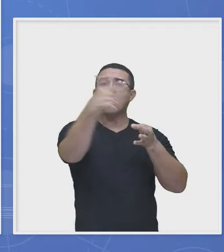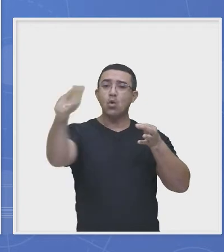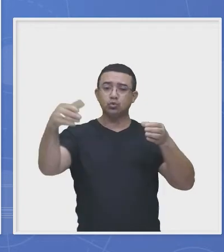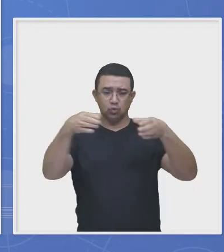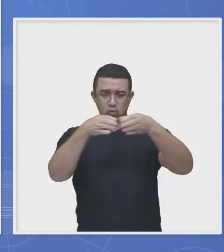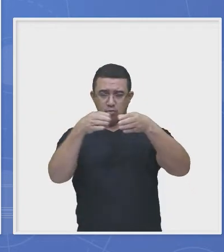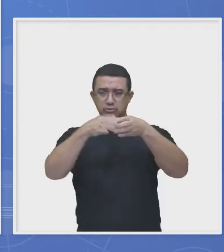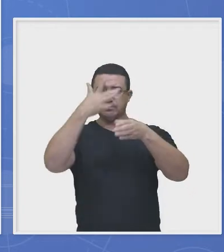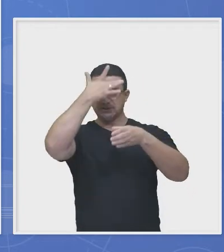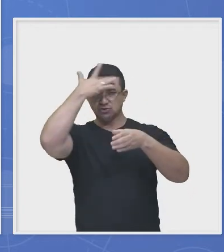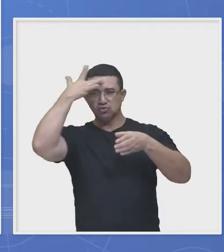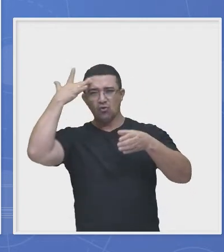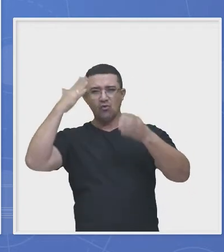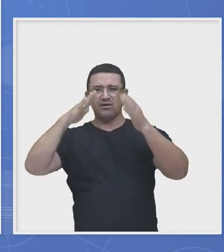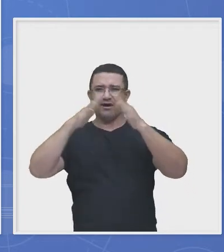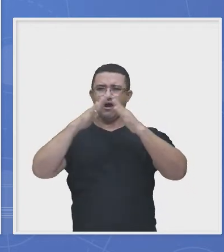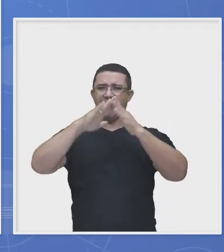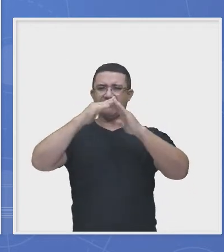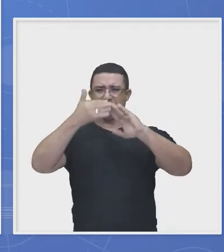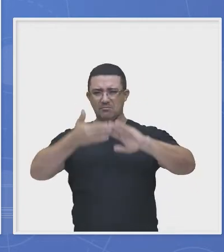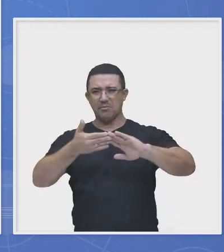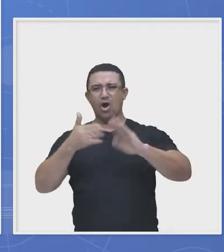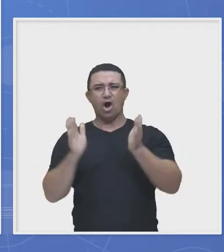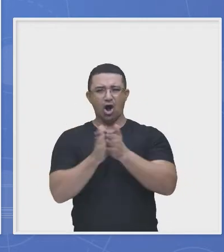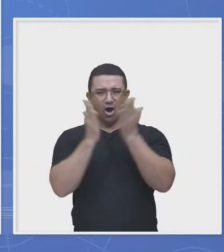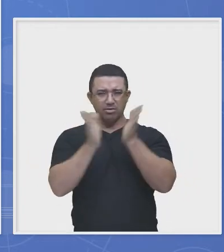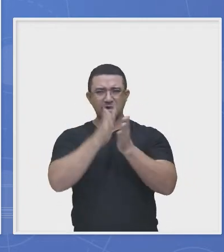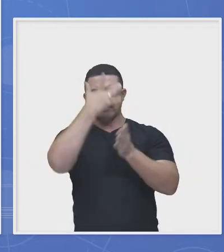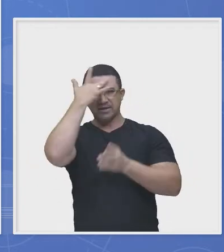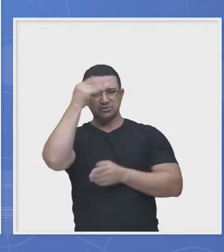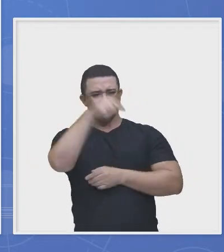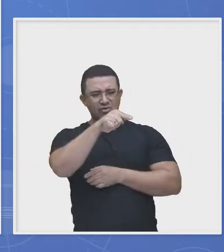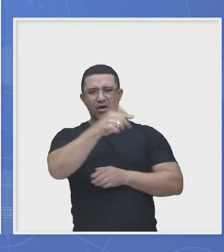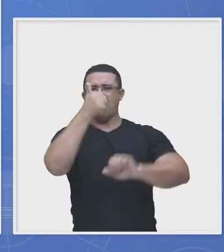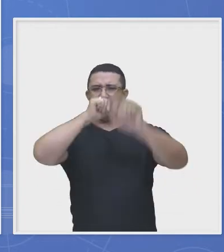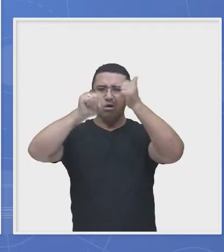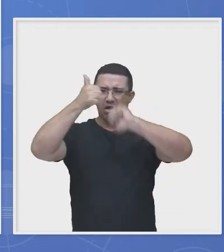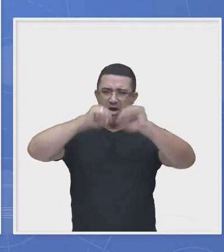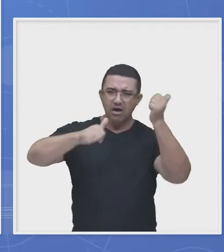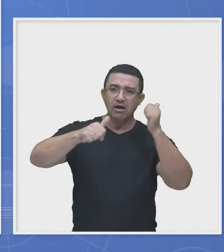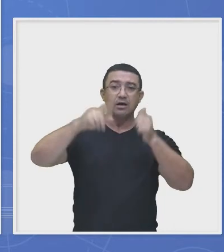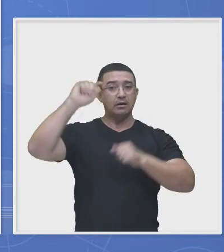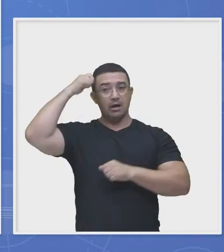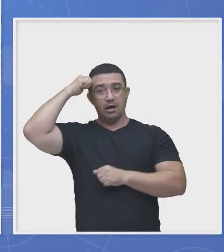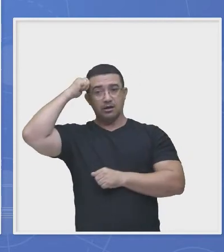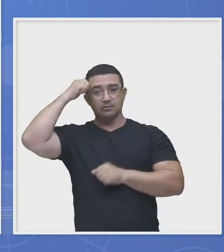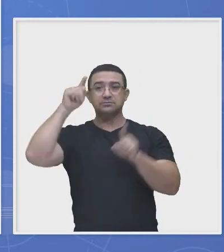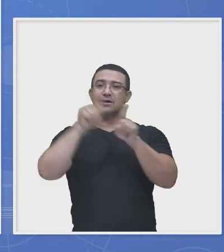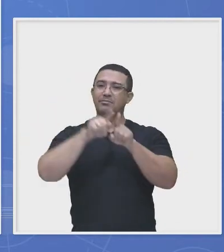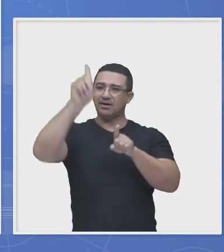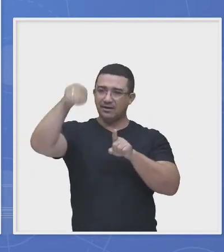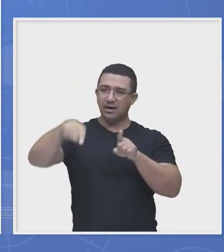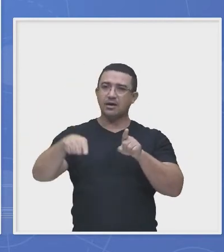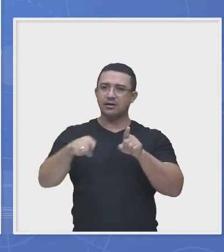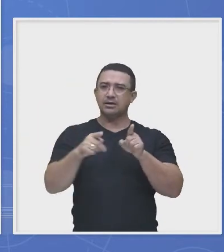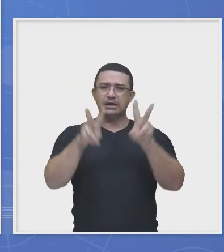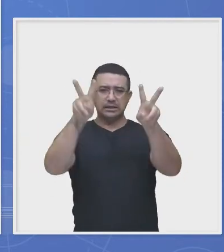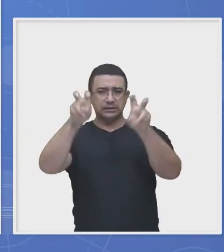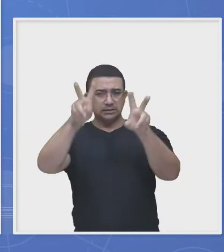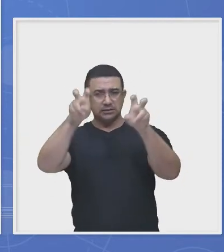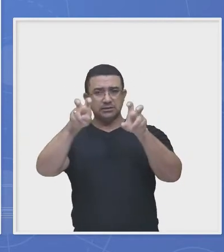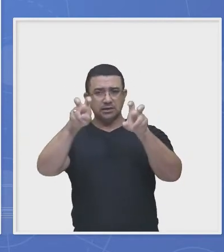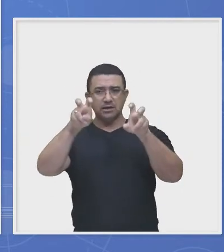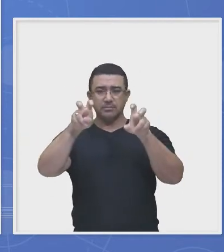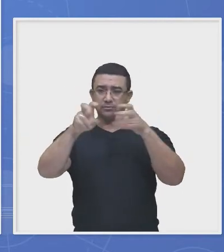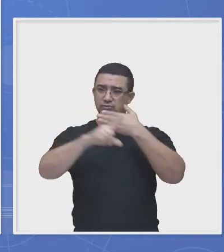da periferia, o sertanejo, o louco, o bêbado, o caipira, o escravo, passam a ser protagonistas nesse momento nas